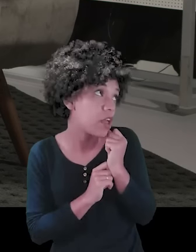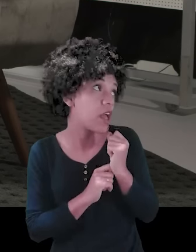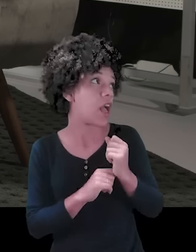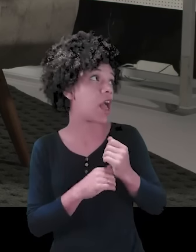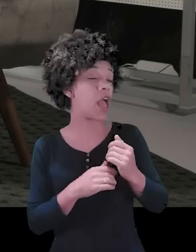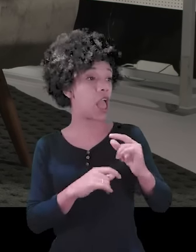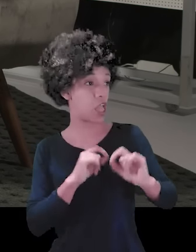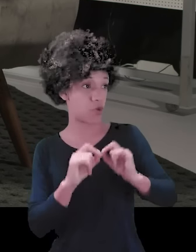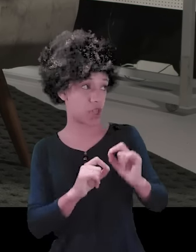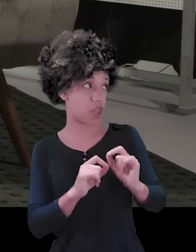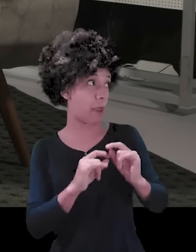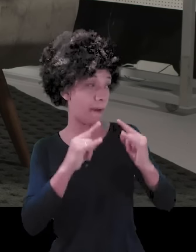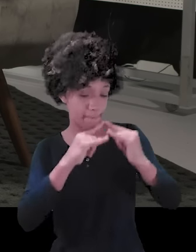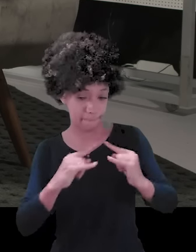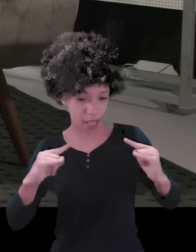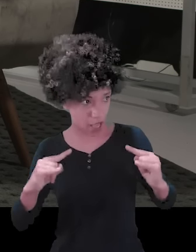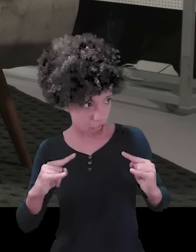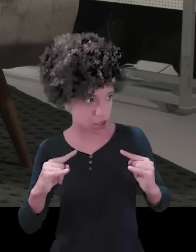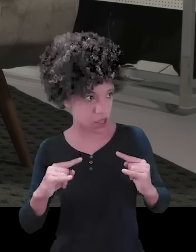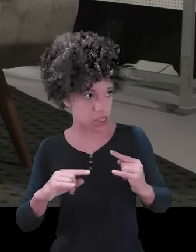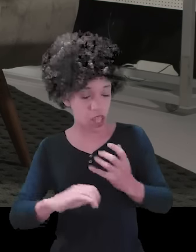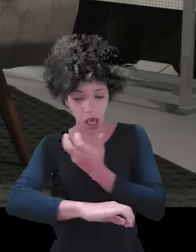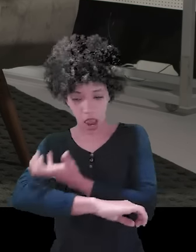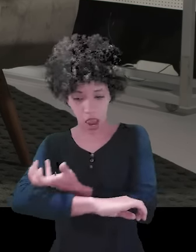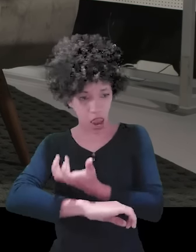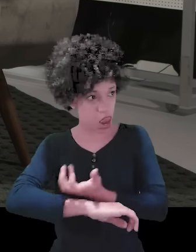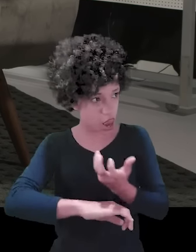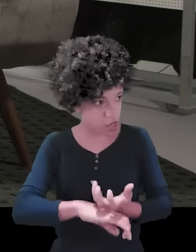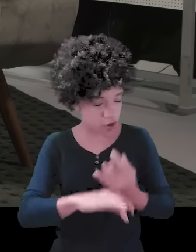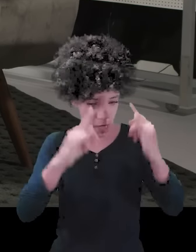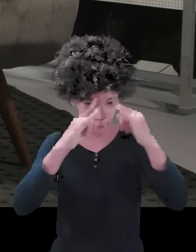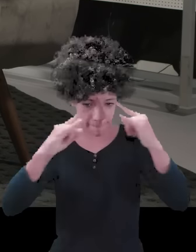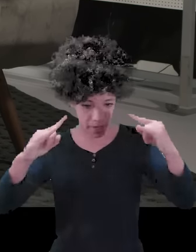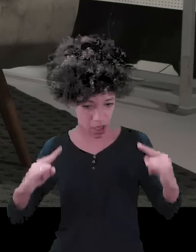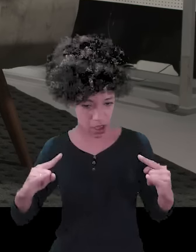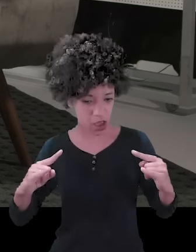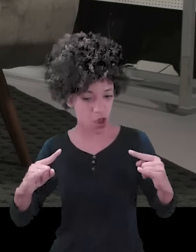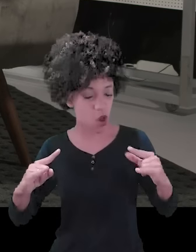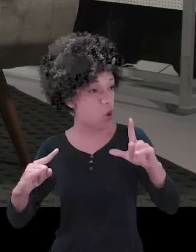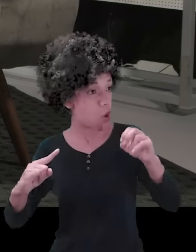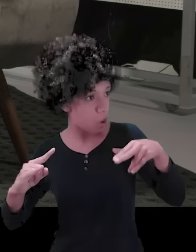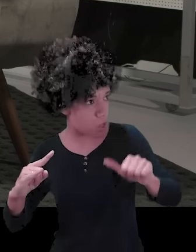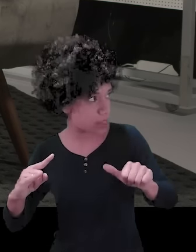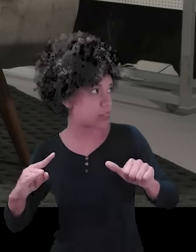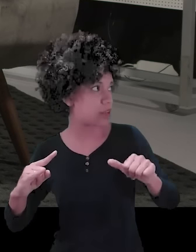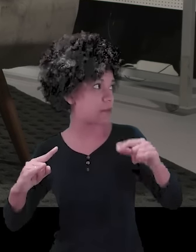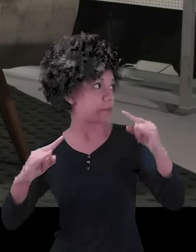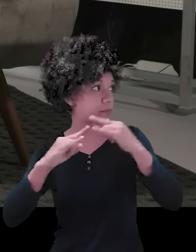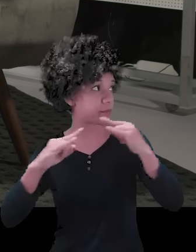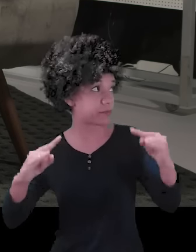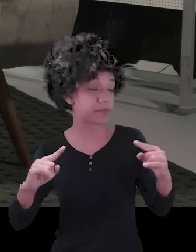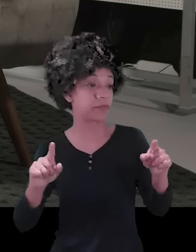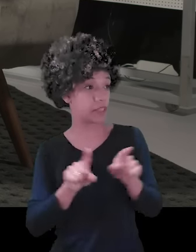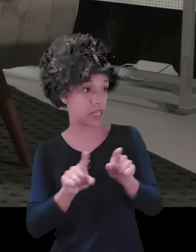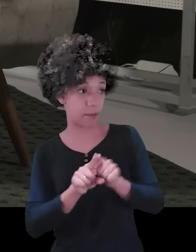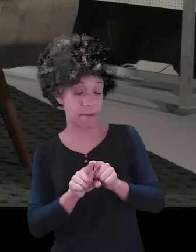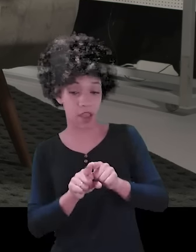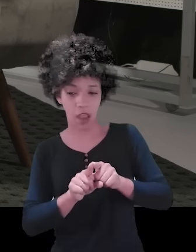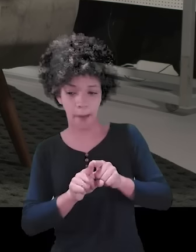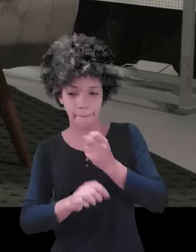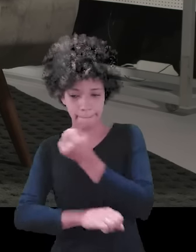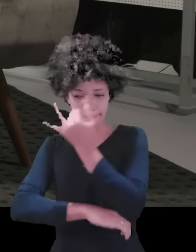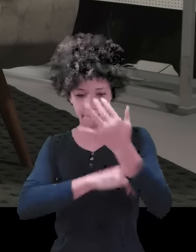barracas no meio do da lavoura barraca só comendo só cobertas com lona é cercado de